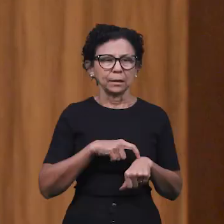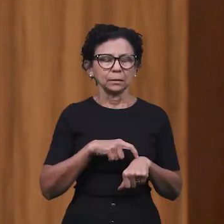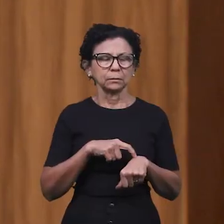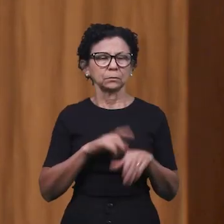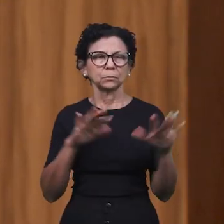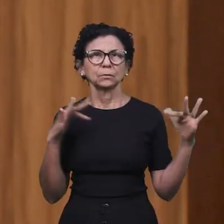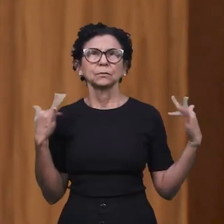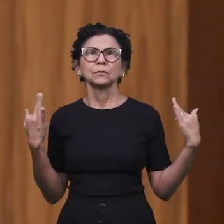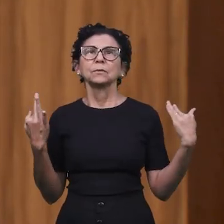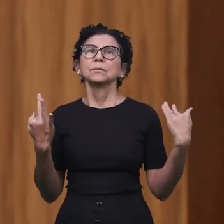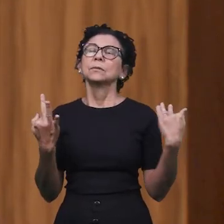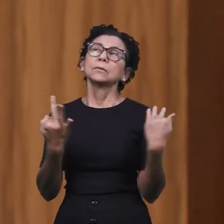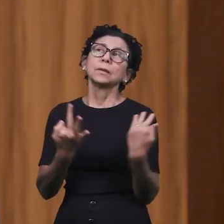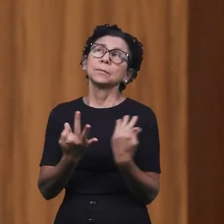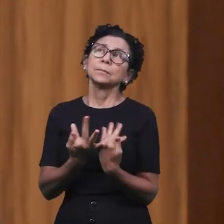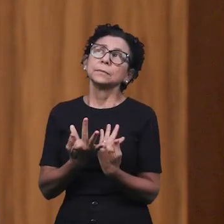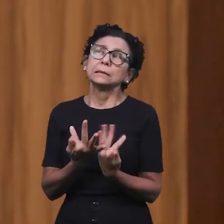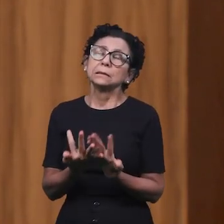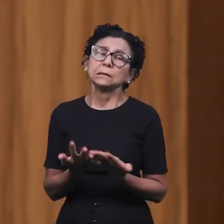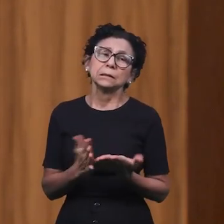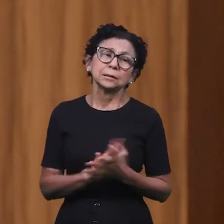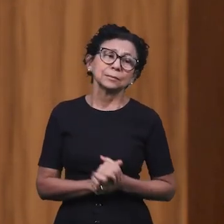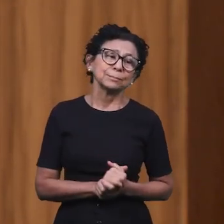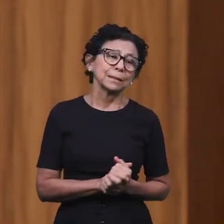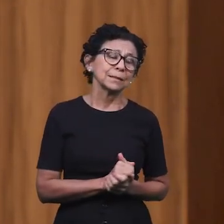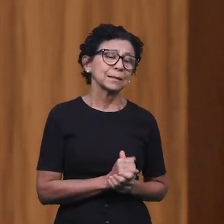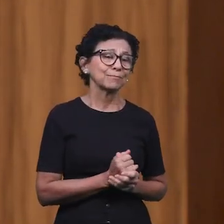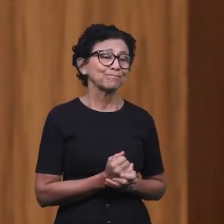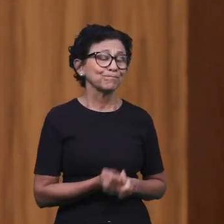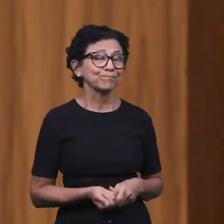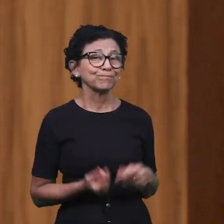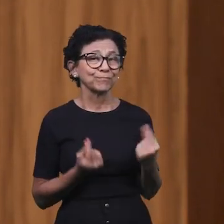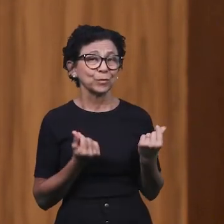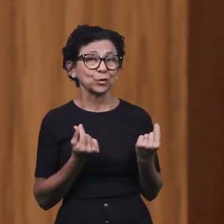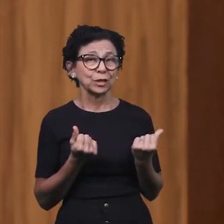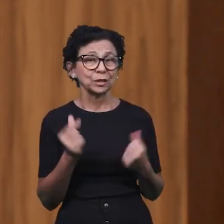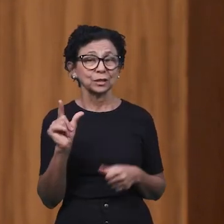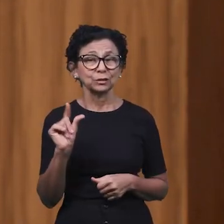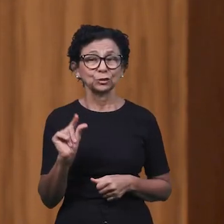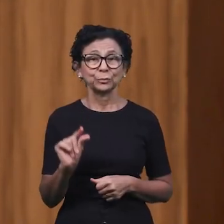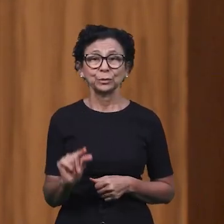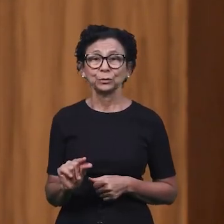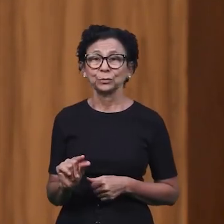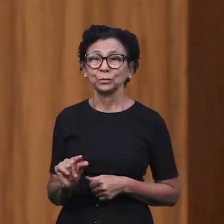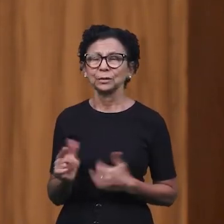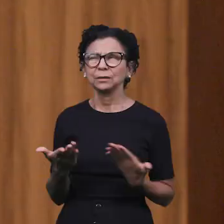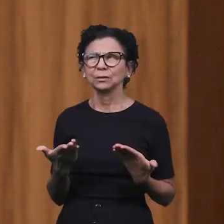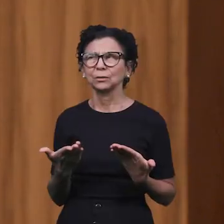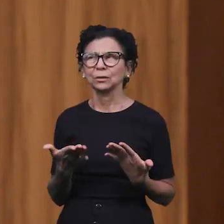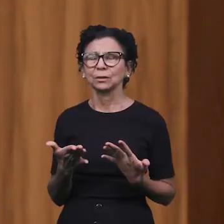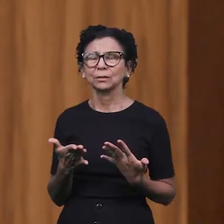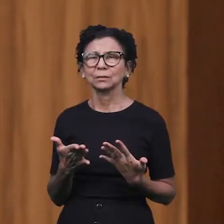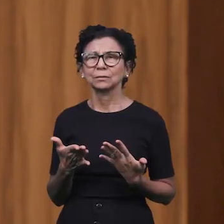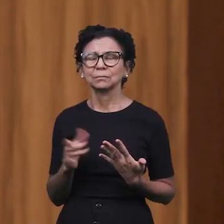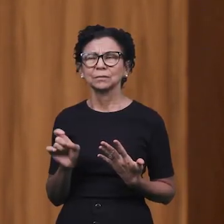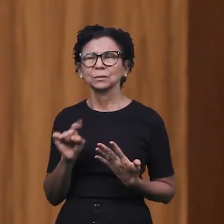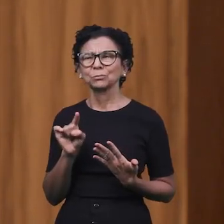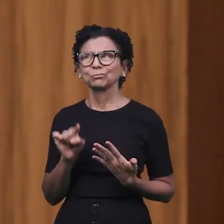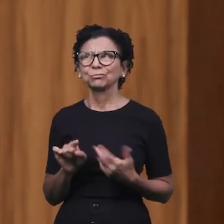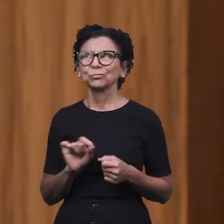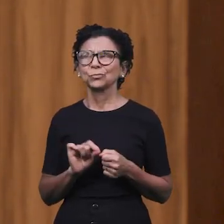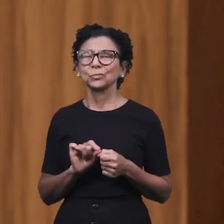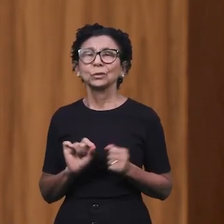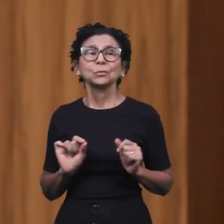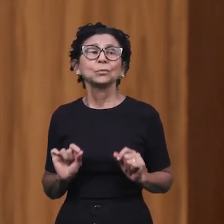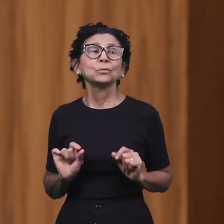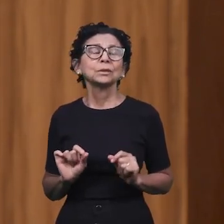na minha família onde os meus recursos estão mais escassos. Perfeito. O que eu faço? Eu